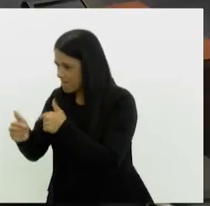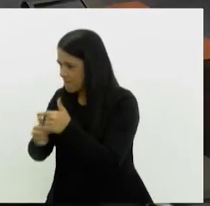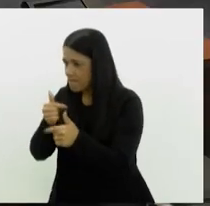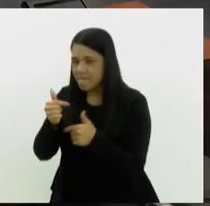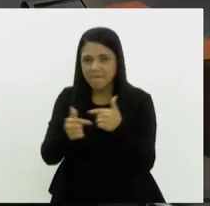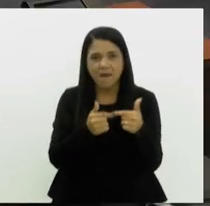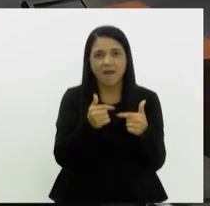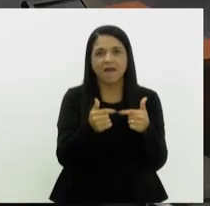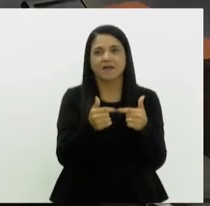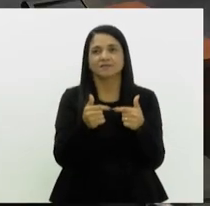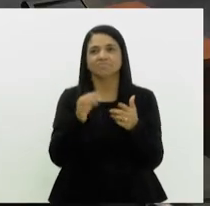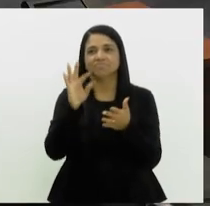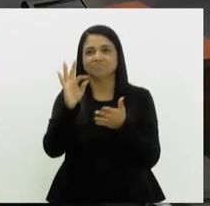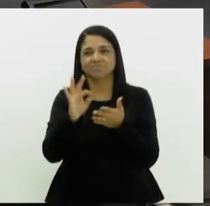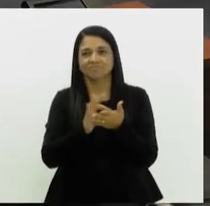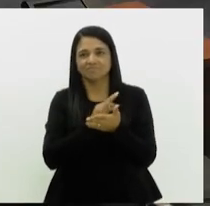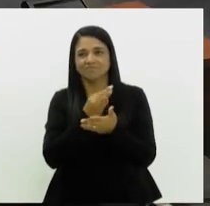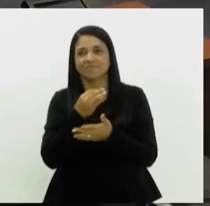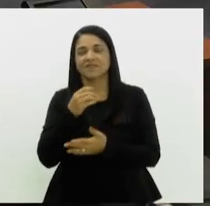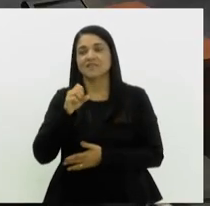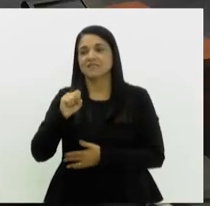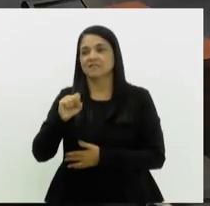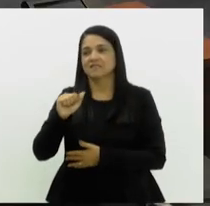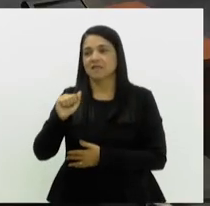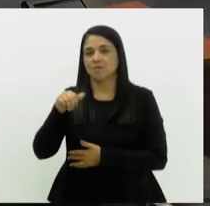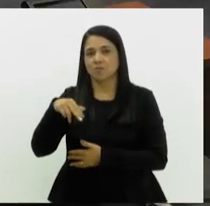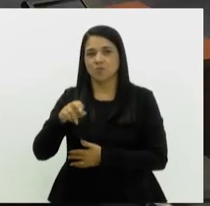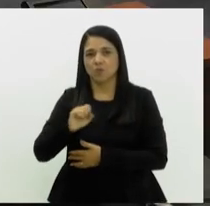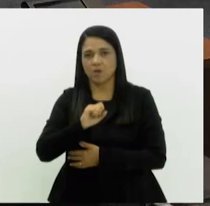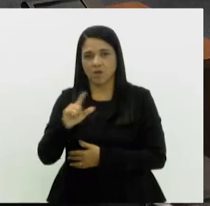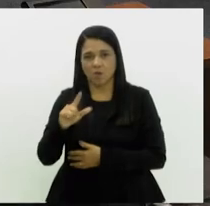Bom, próximo orador inscrito, deputado Samuel Malafaia, não se